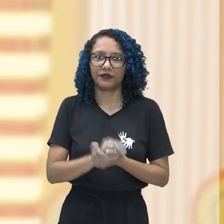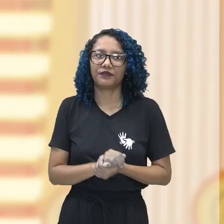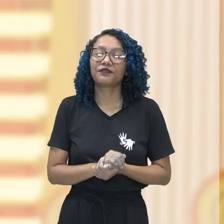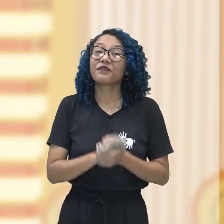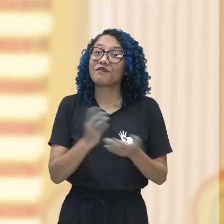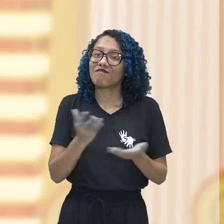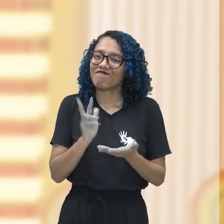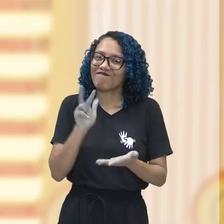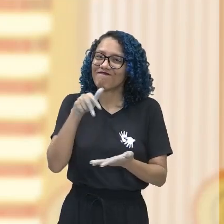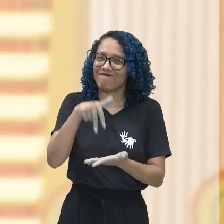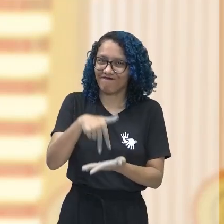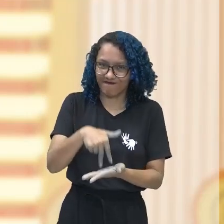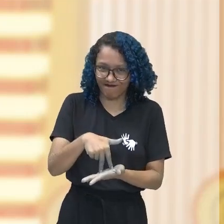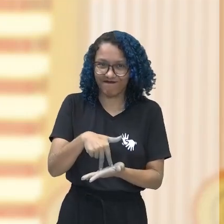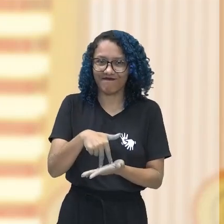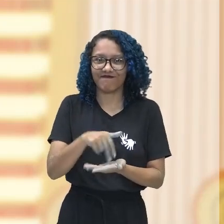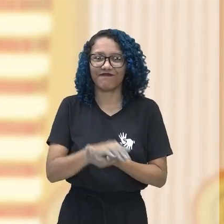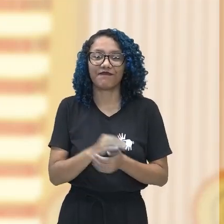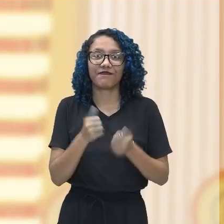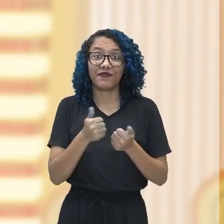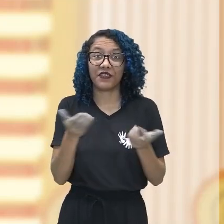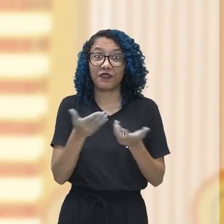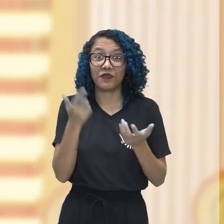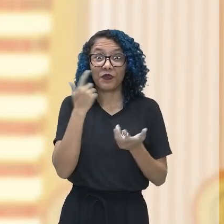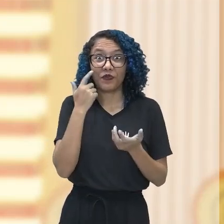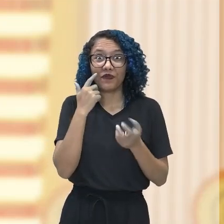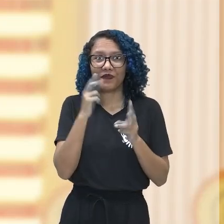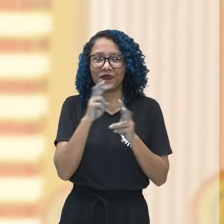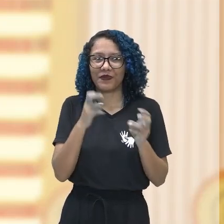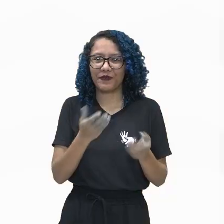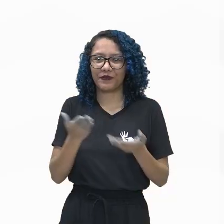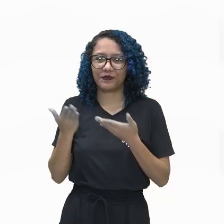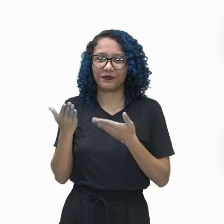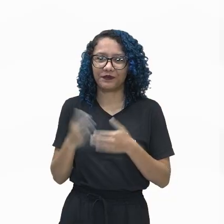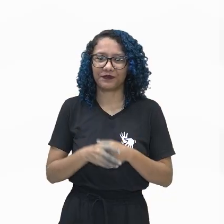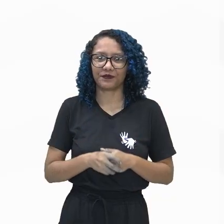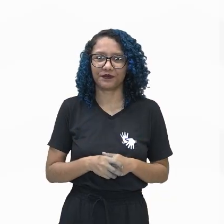com vocês. Então, vamos ver o que nós teremos hoje.